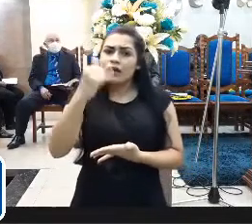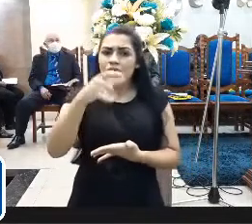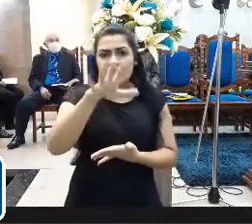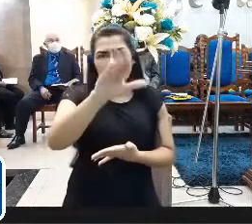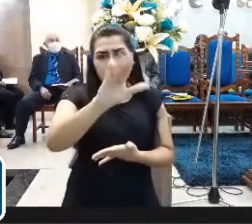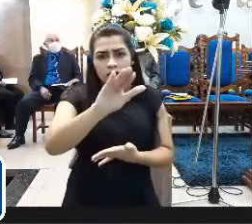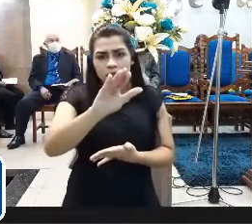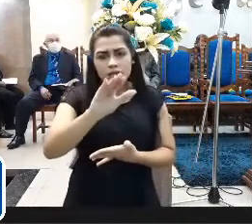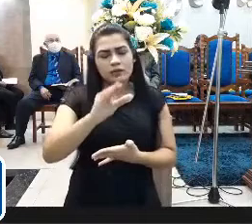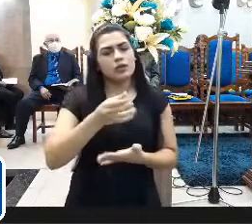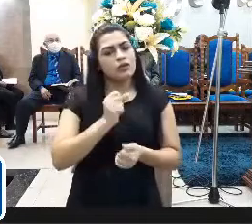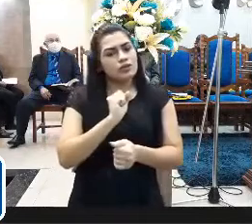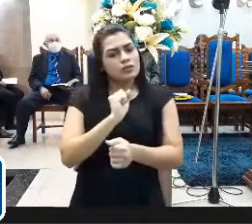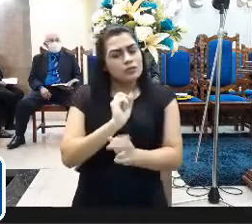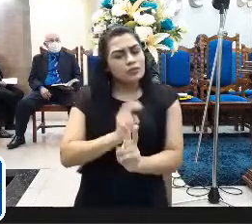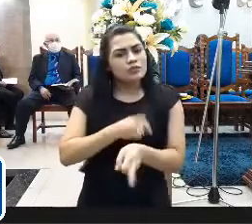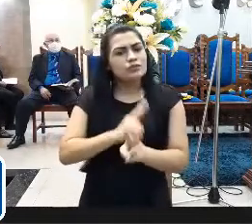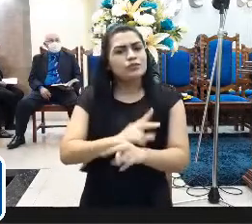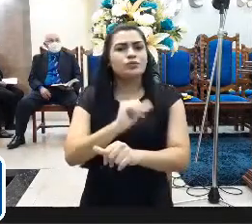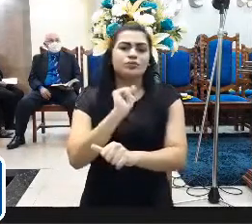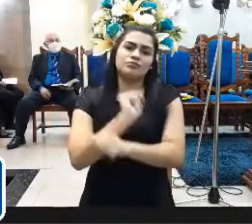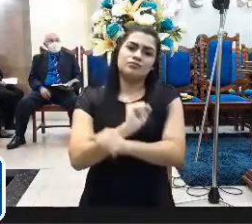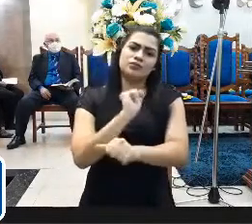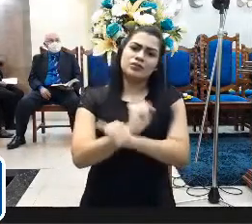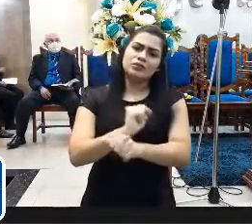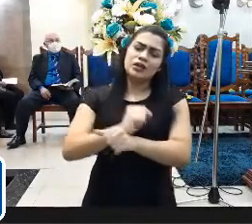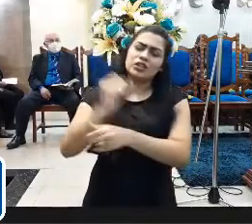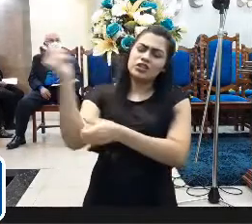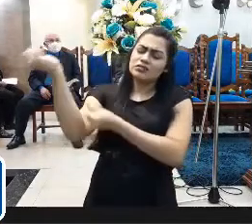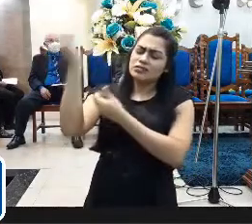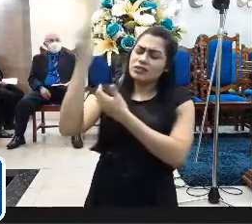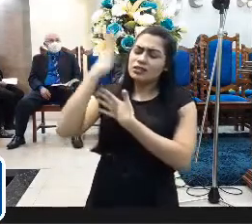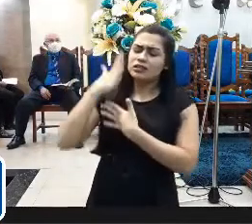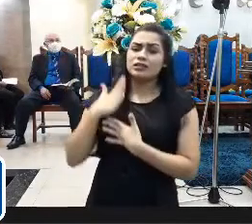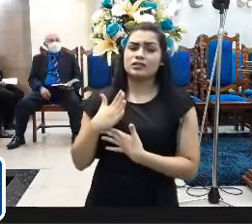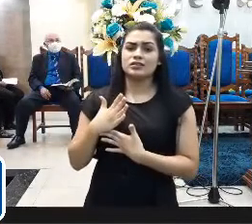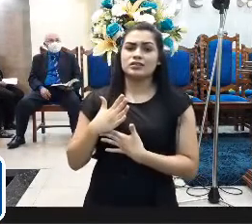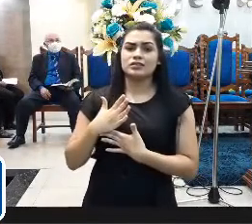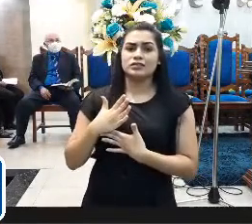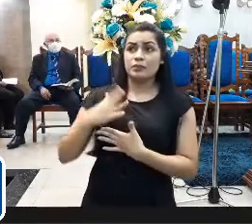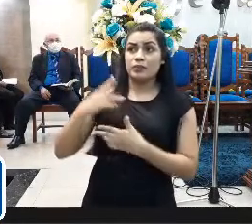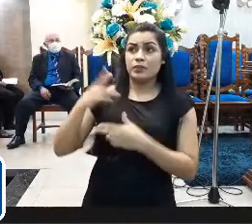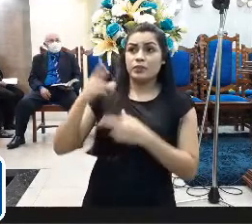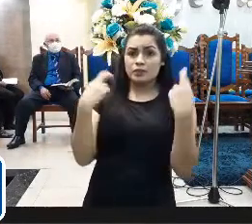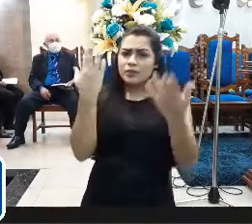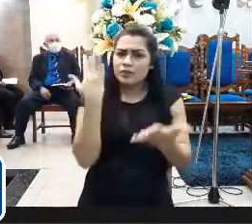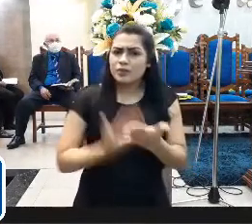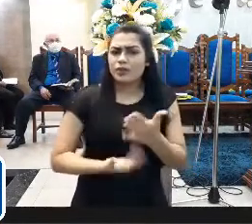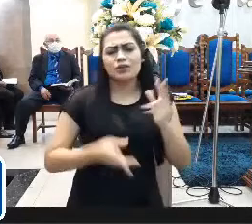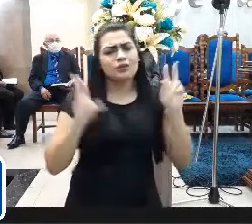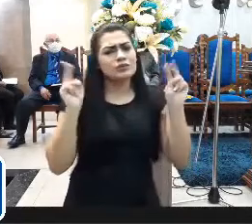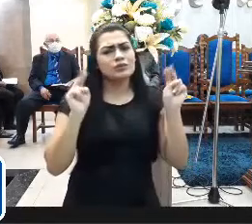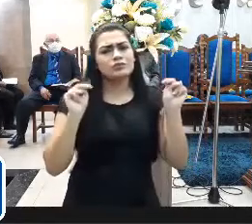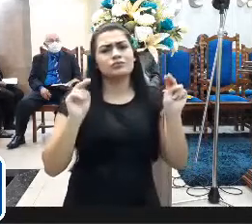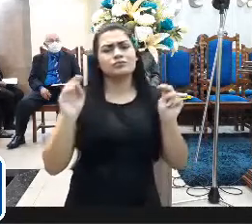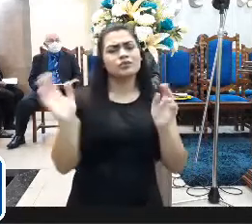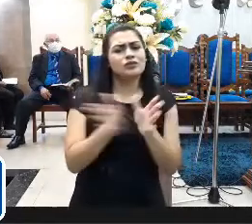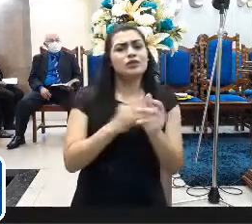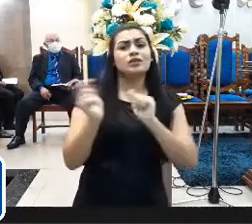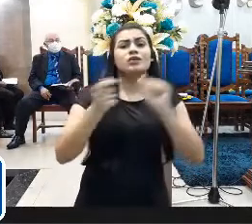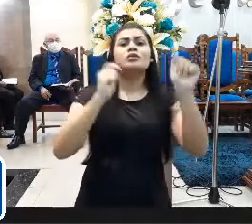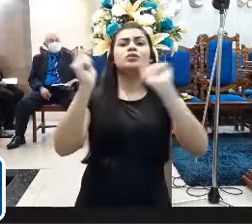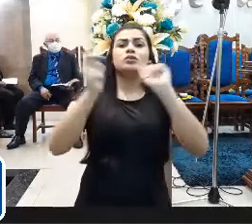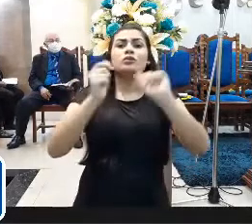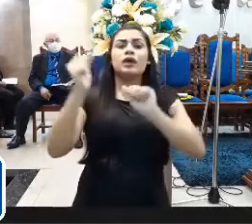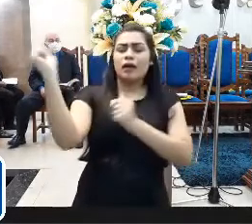continua esperando na graça. Não perde essa esperança da graça, aleluia,